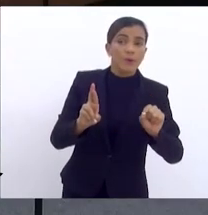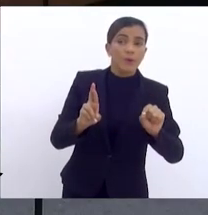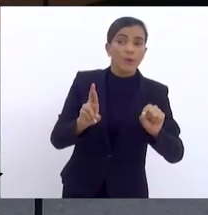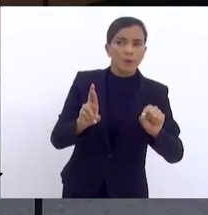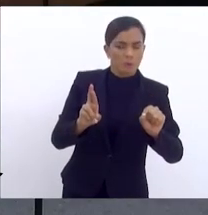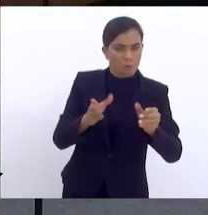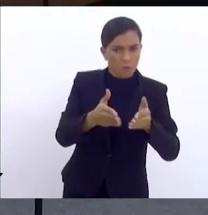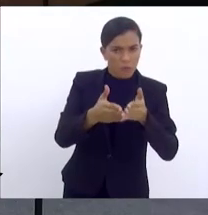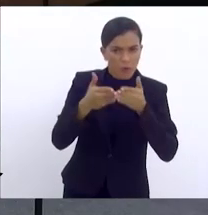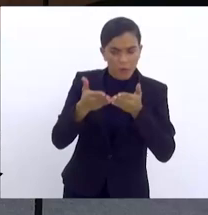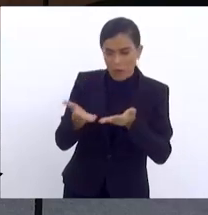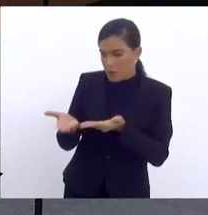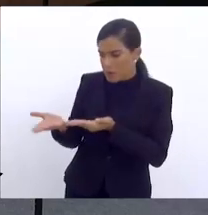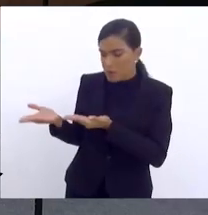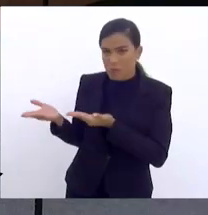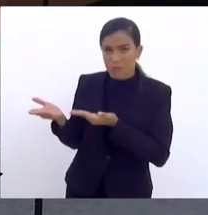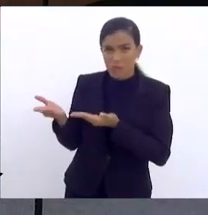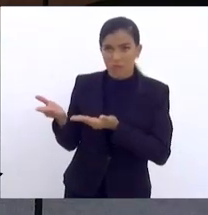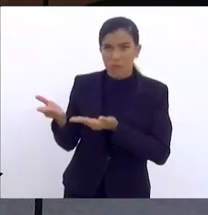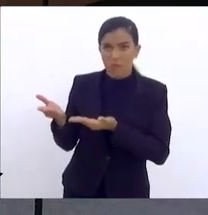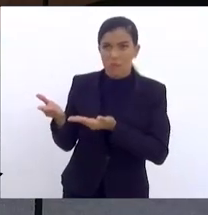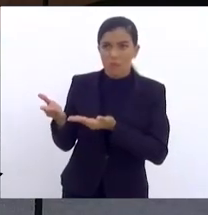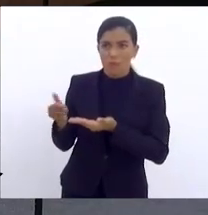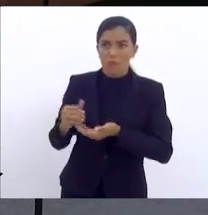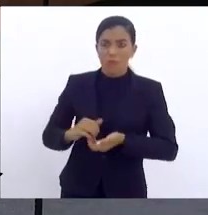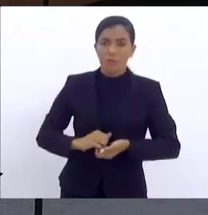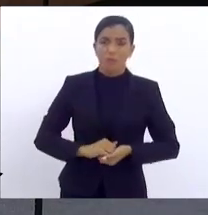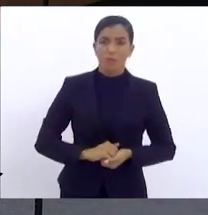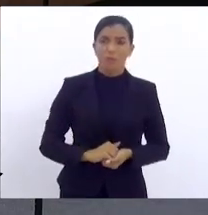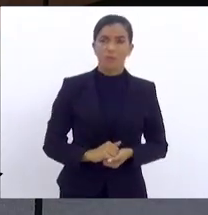por favor eu peço Presidente aqui